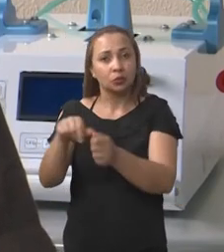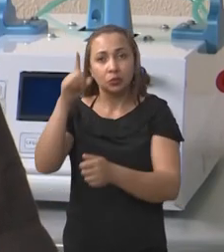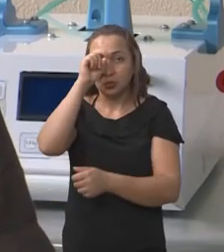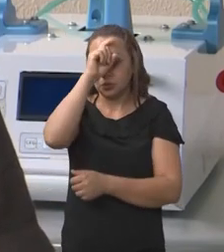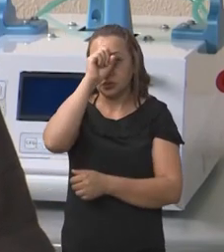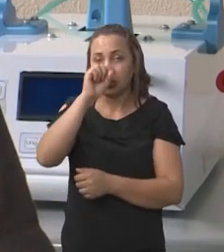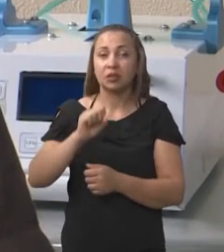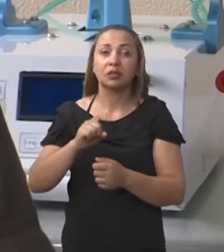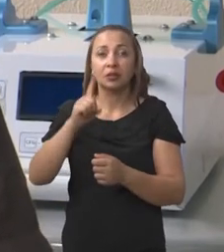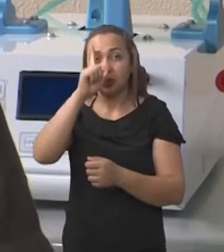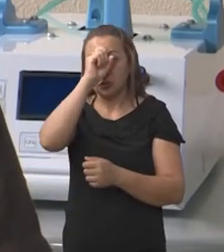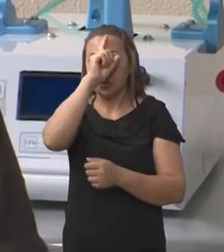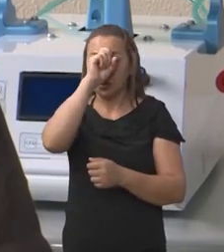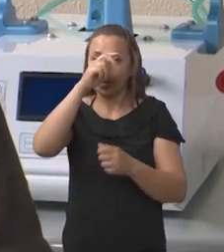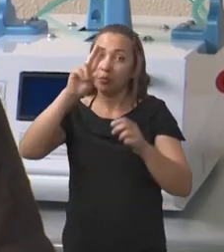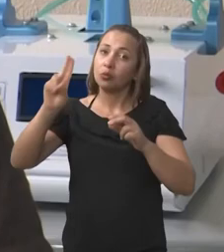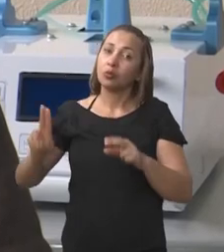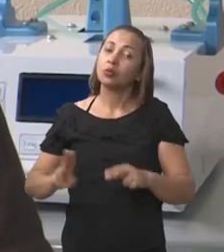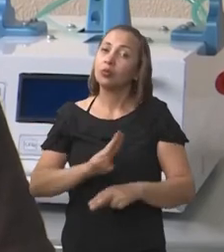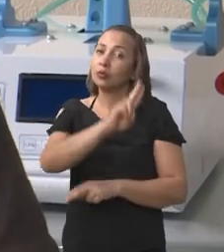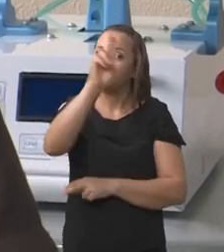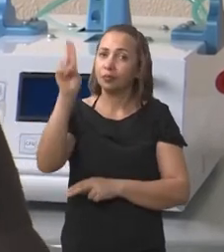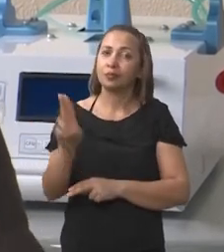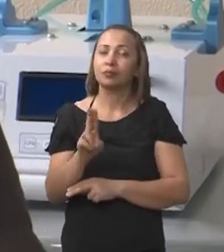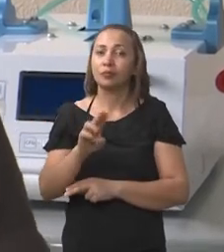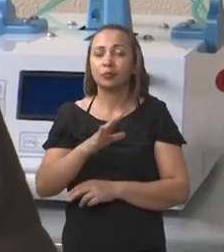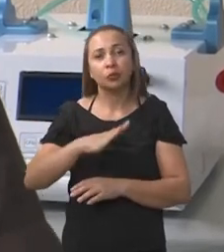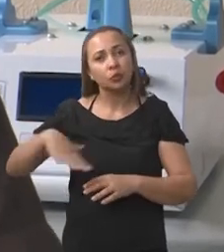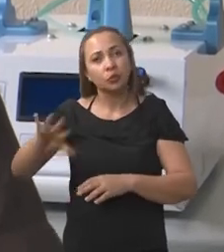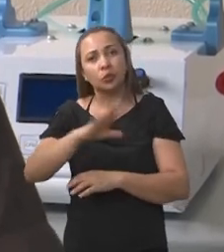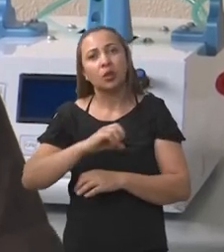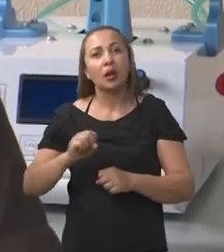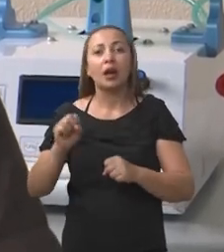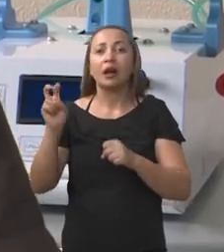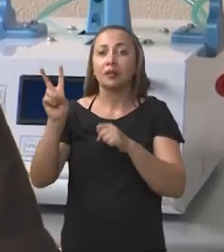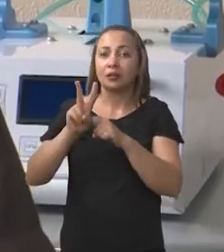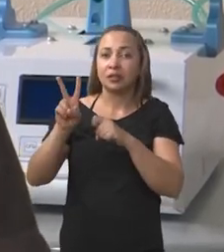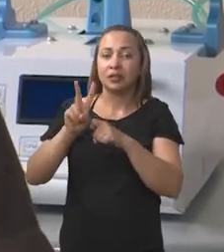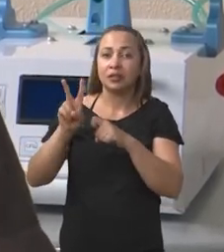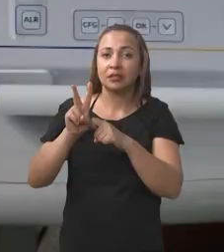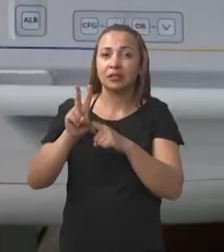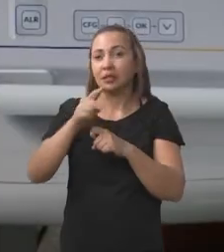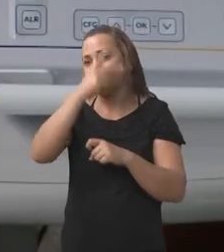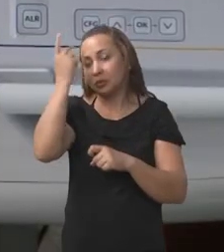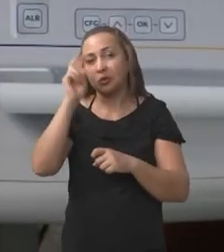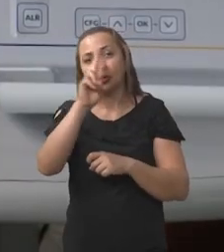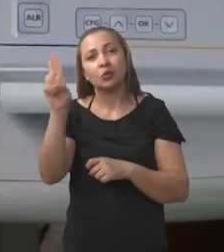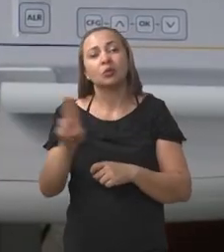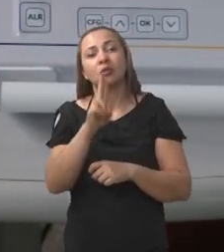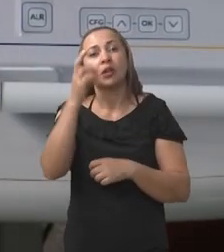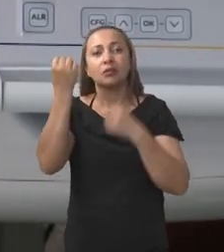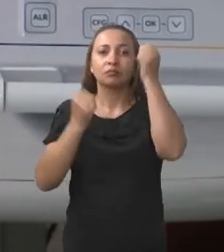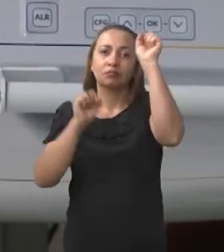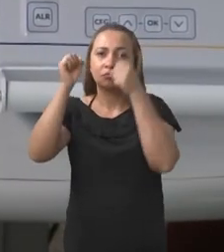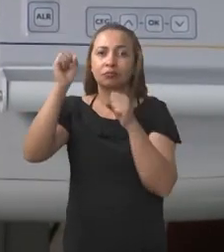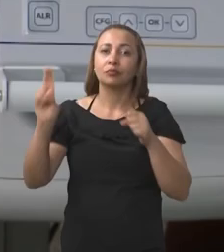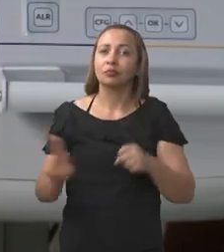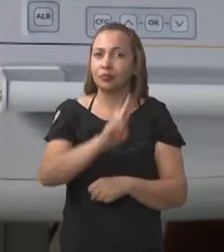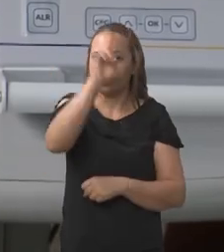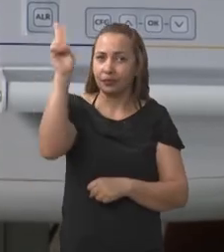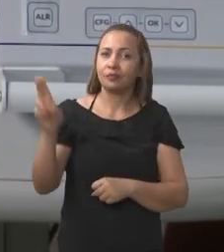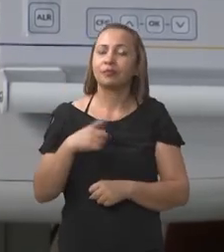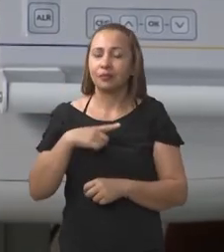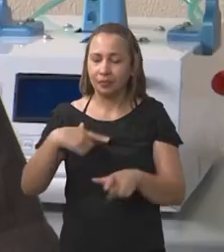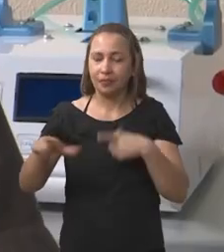pelo hospital universitário, né? Ou então pela área veterinária, as pessoas que vão utilizar esses equipamentos. A universidade ela